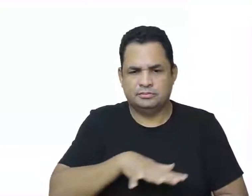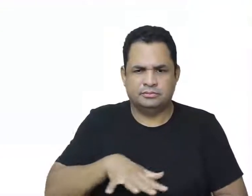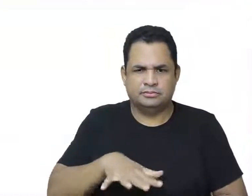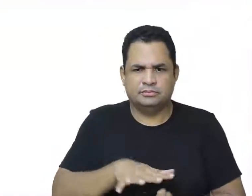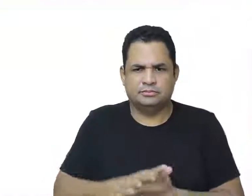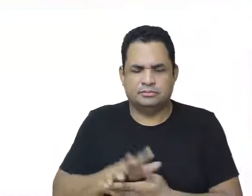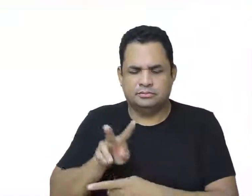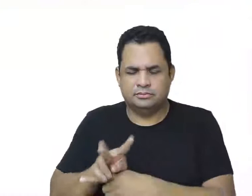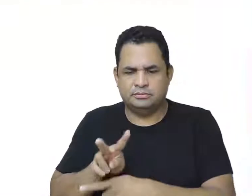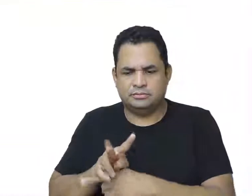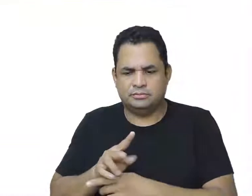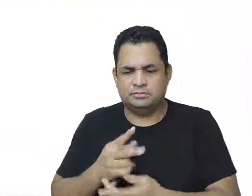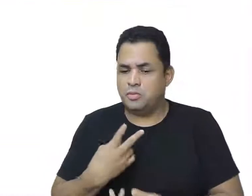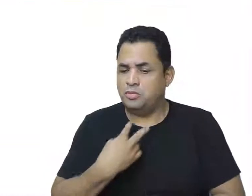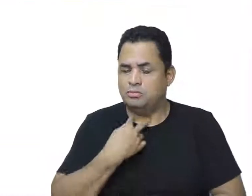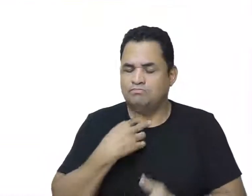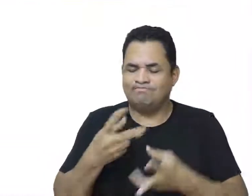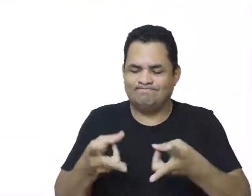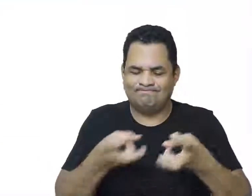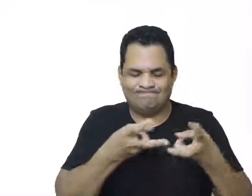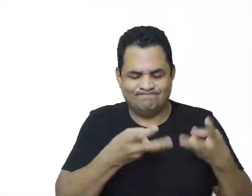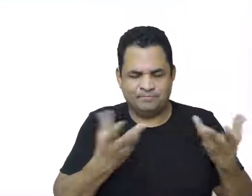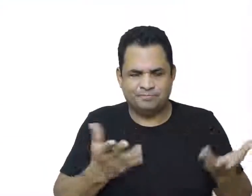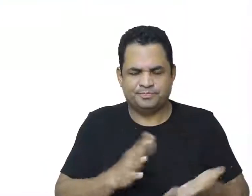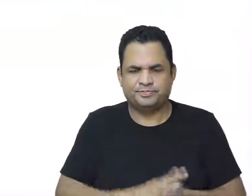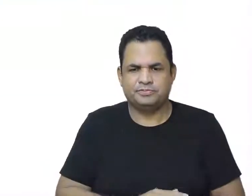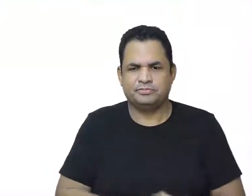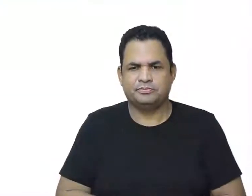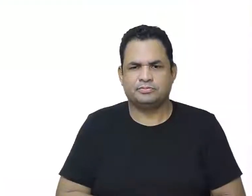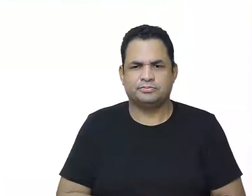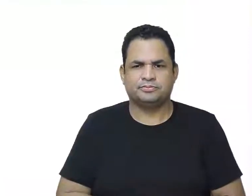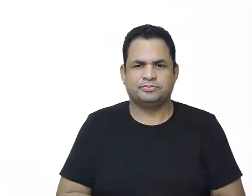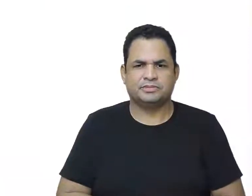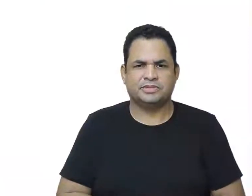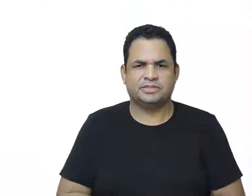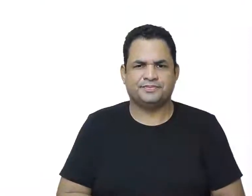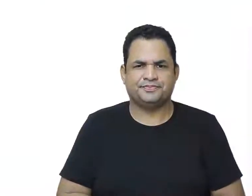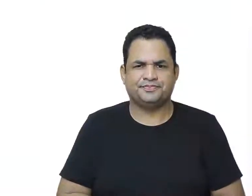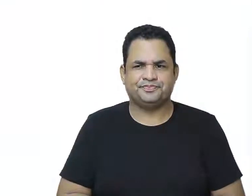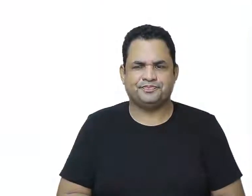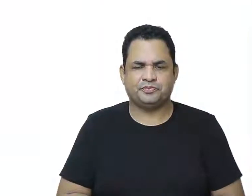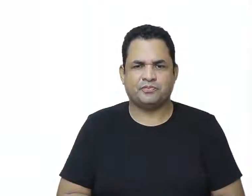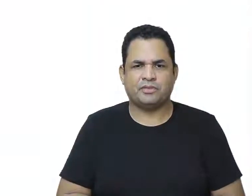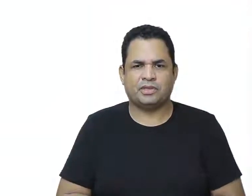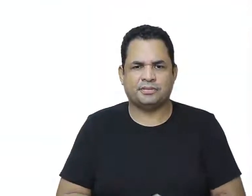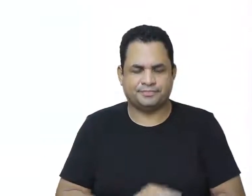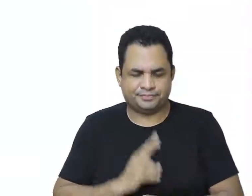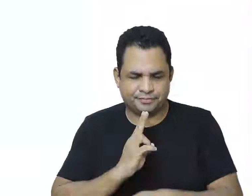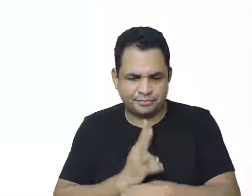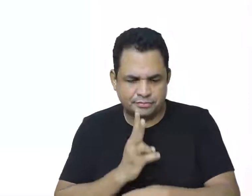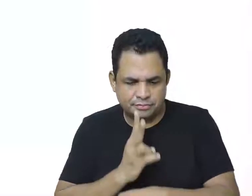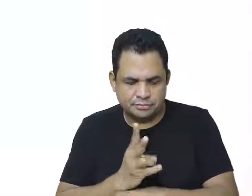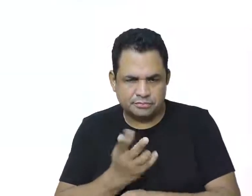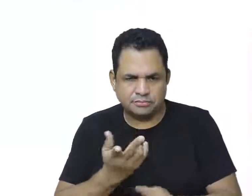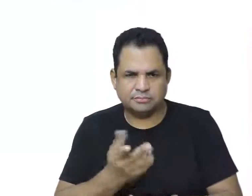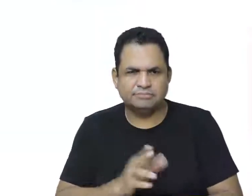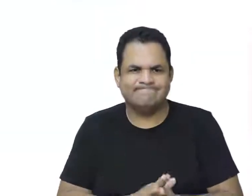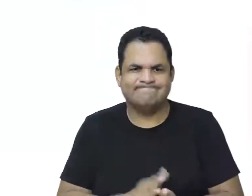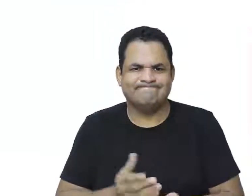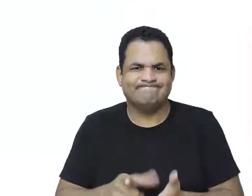preservação sejam intocáveis. As pessoas não podem mexer. A linha conservacionista já é o